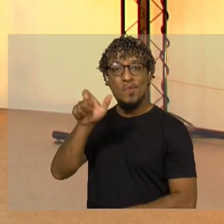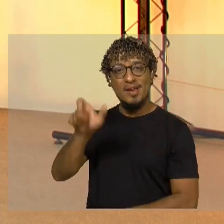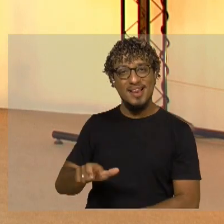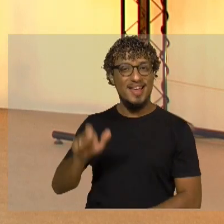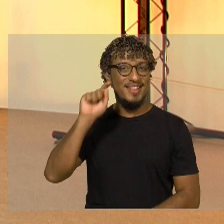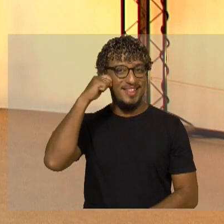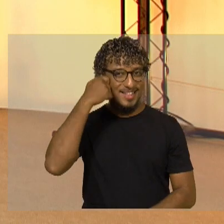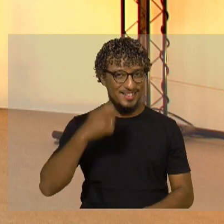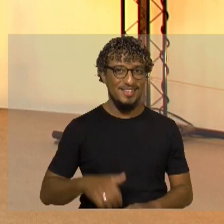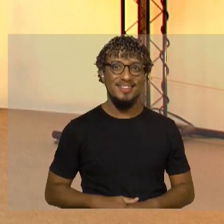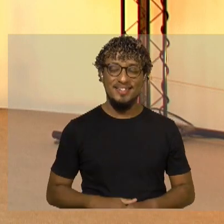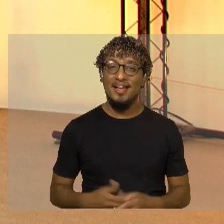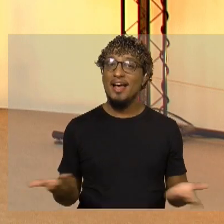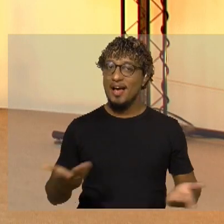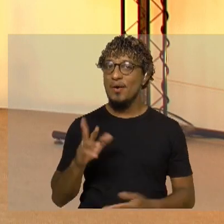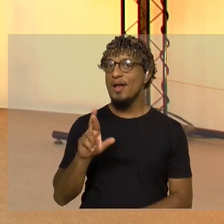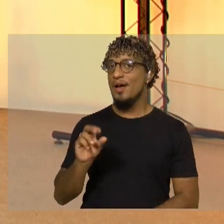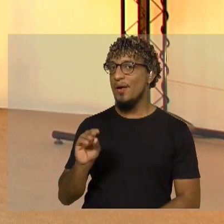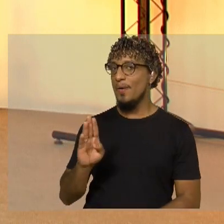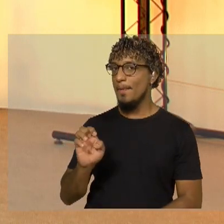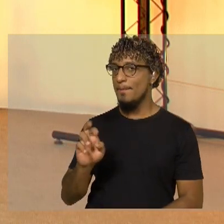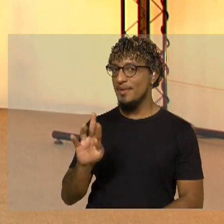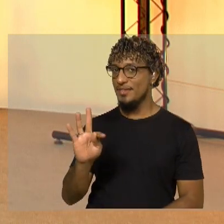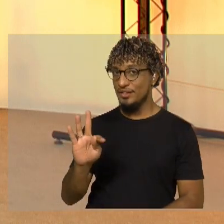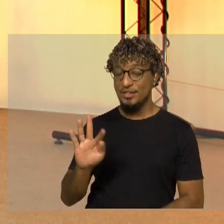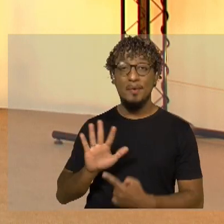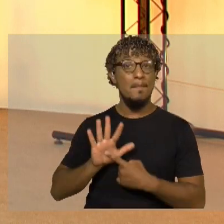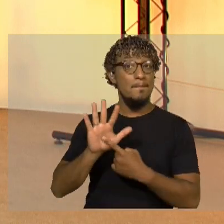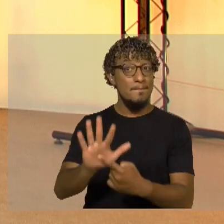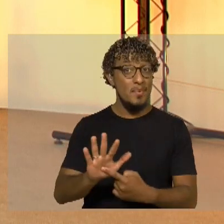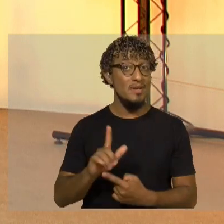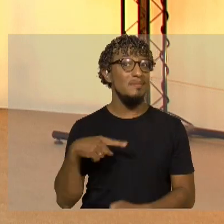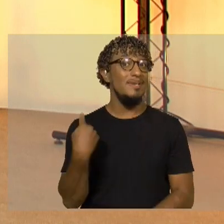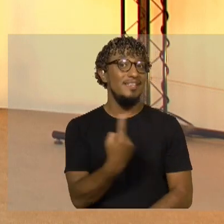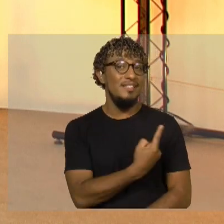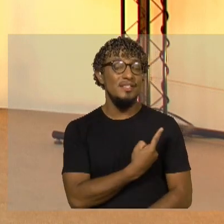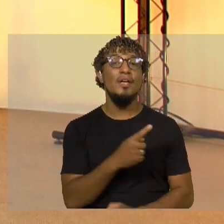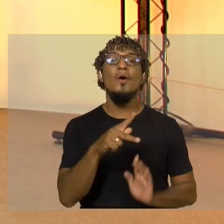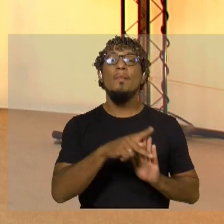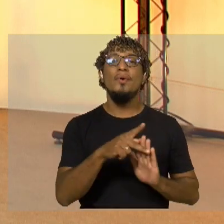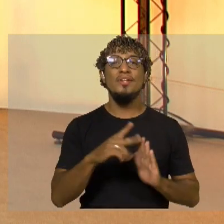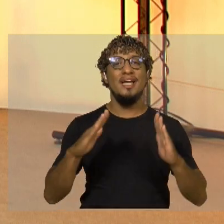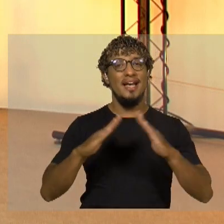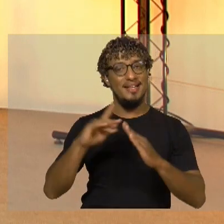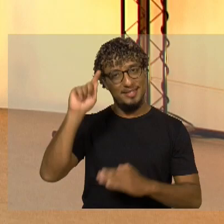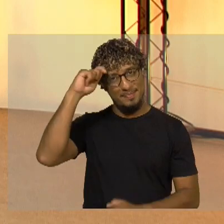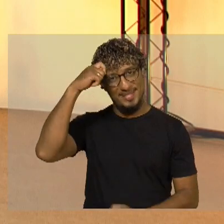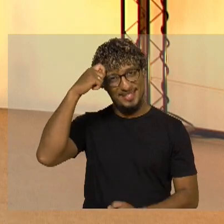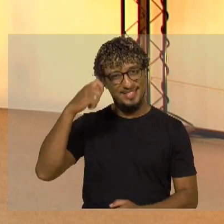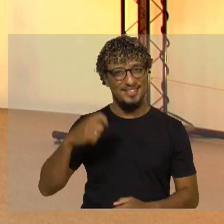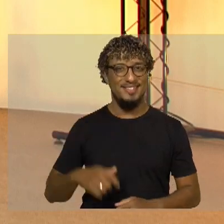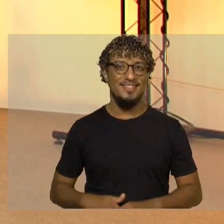mulheres negras. O repórter Robert Oliveira apresenta agora para a gente o projeto Casa das Pretas.